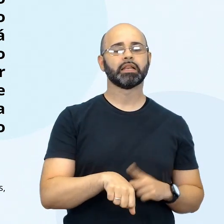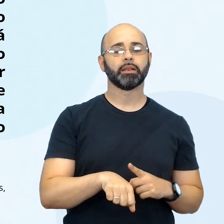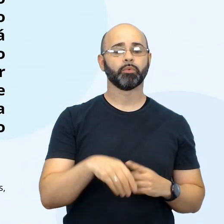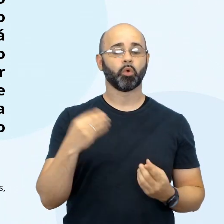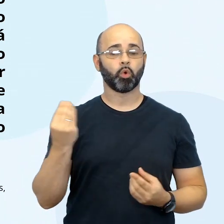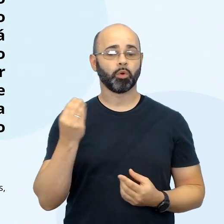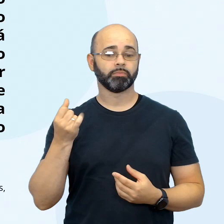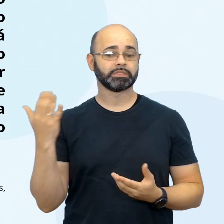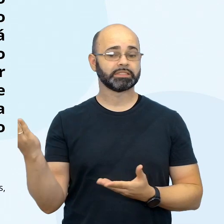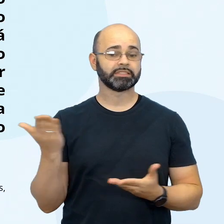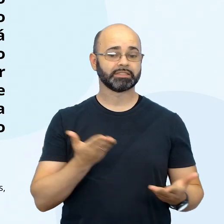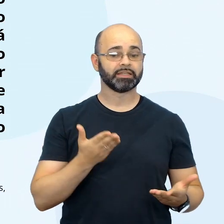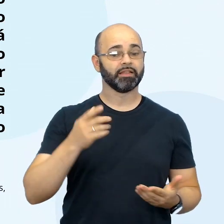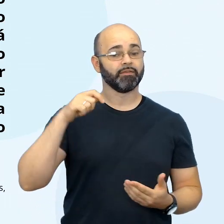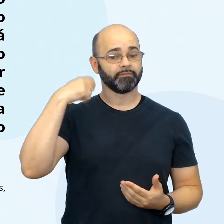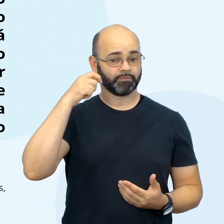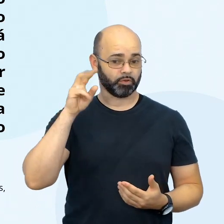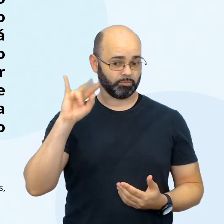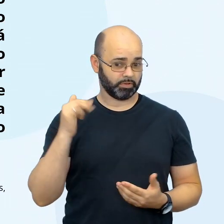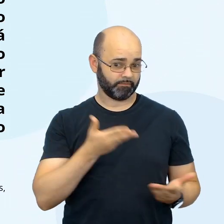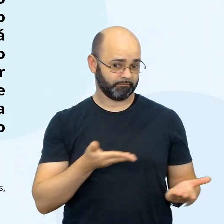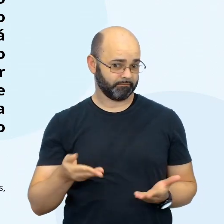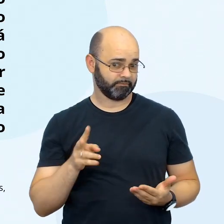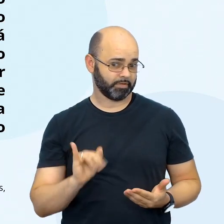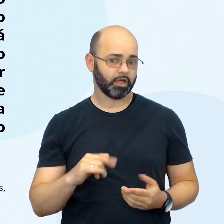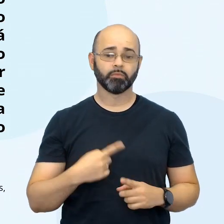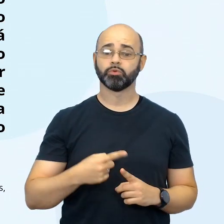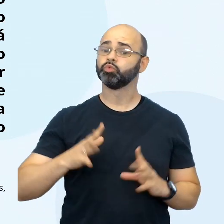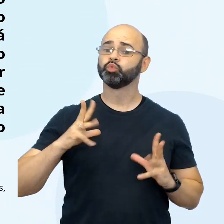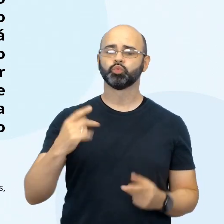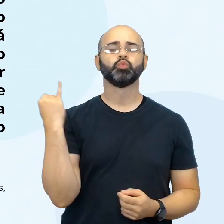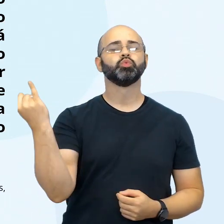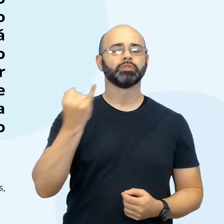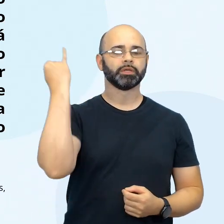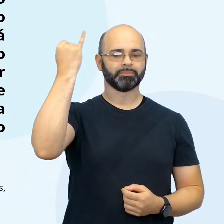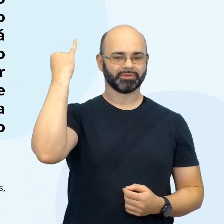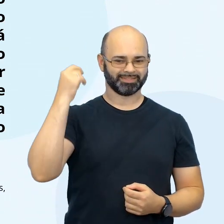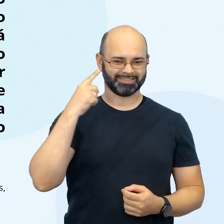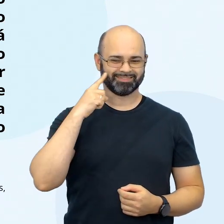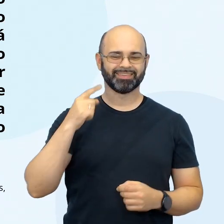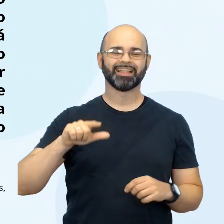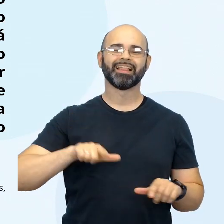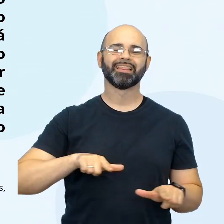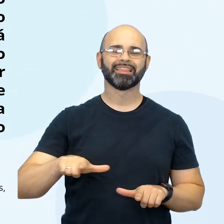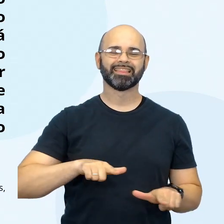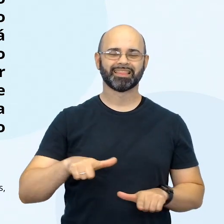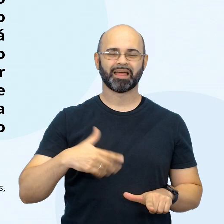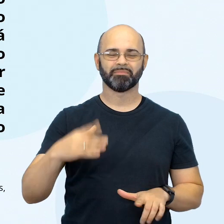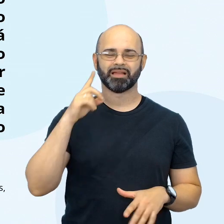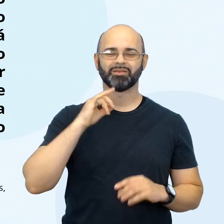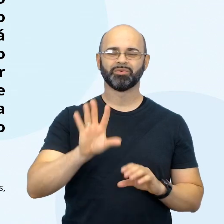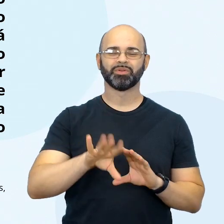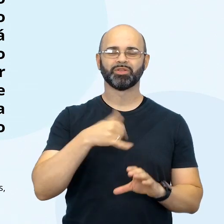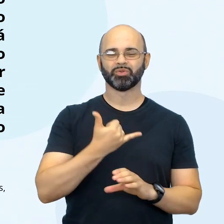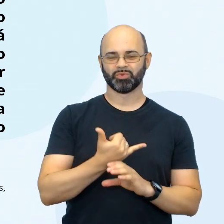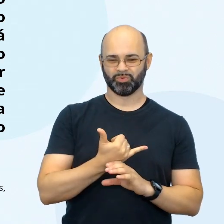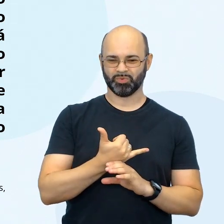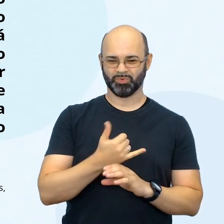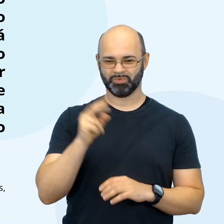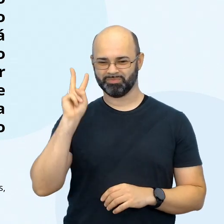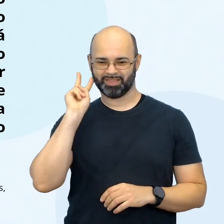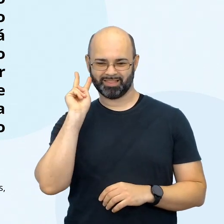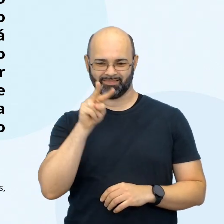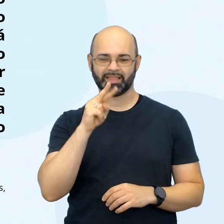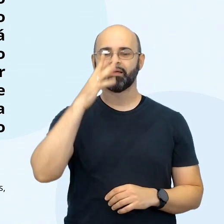trazer trechos do filme, porque todas essas coisas são importantes. E assim como a gente tem visto esse trabalho ser feito no YouTube, então cada vez as pessoas